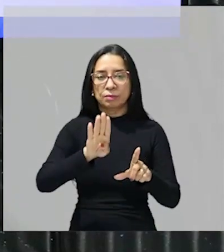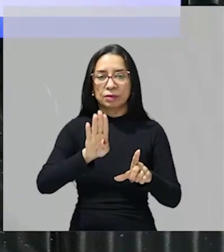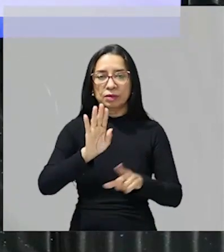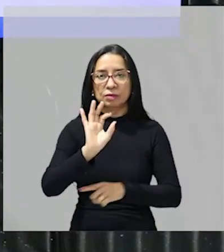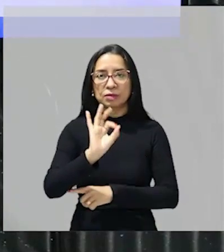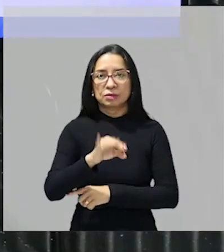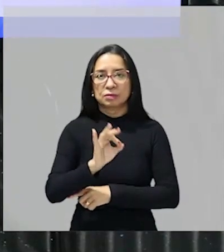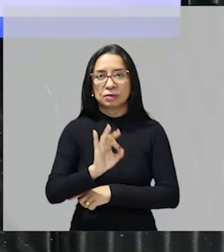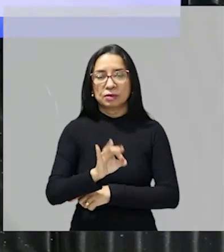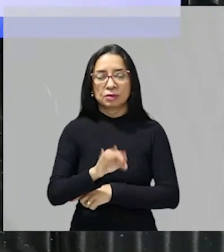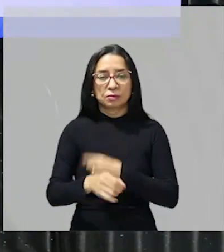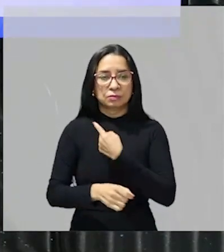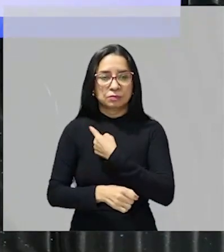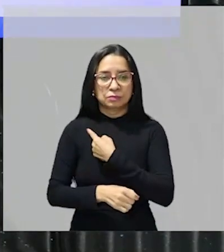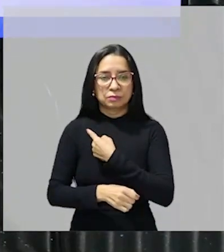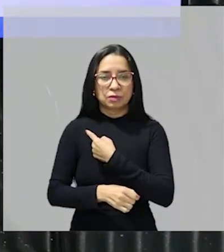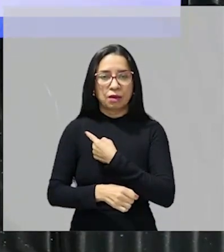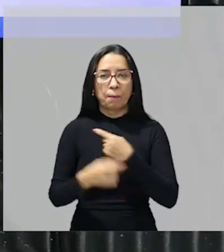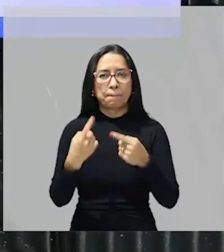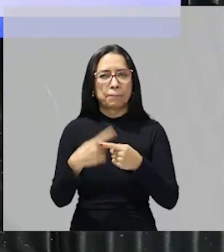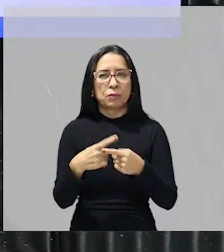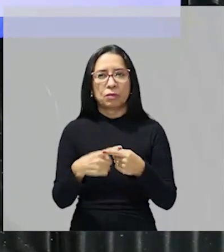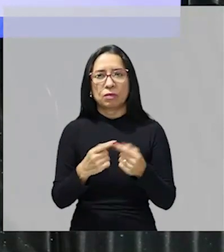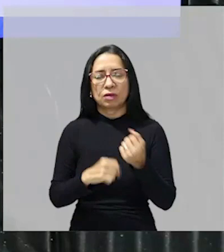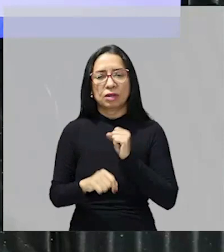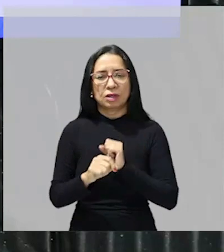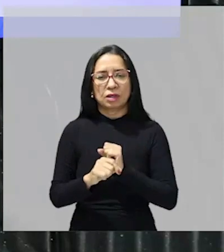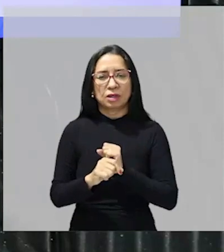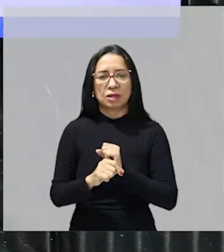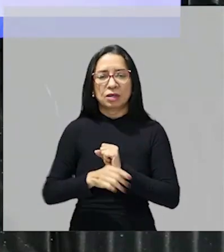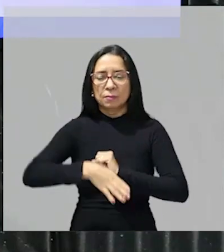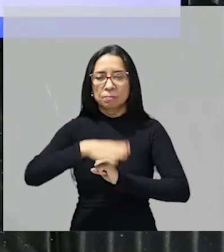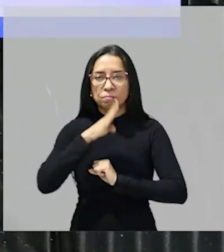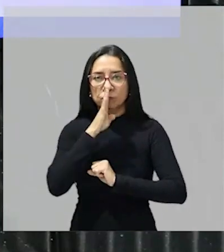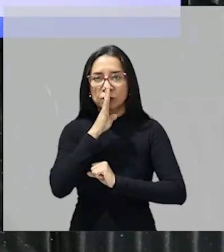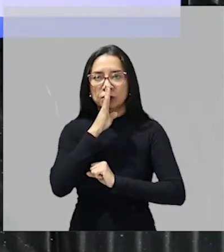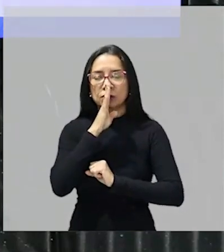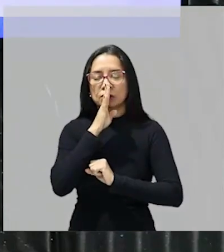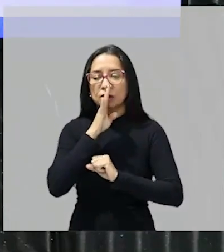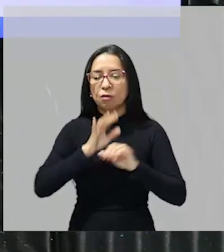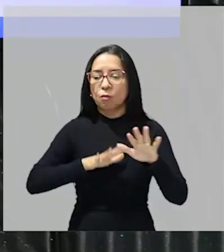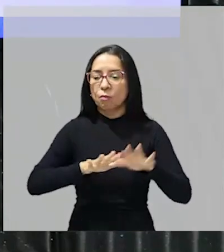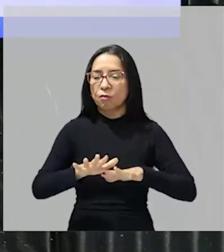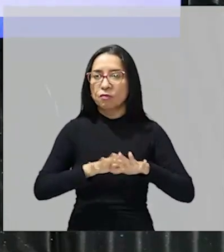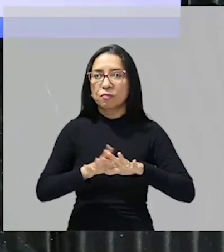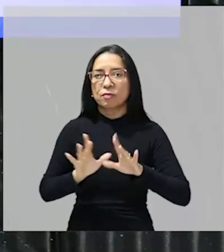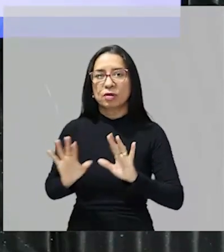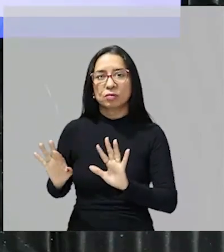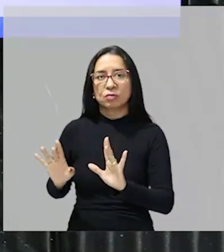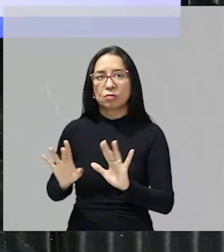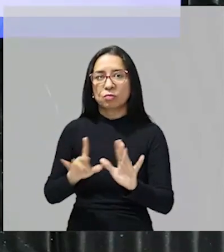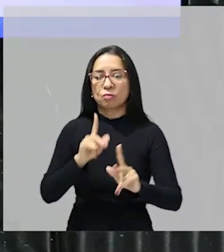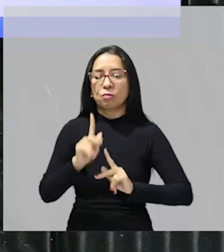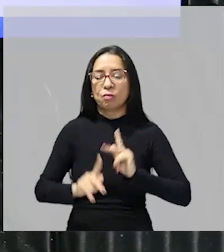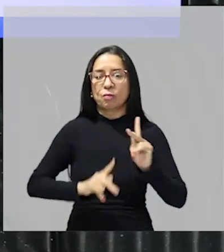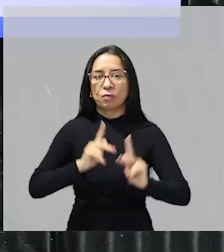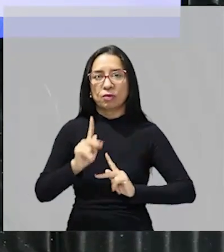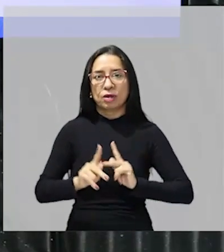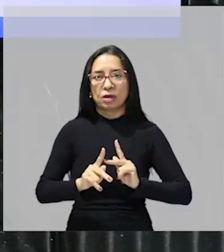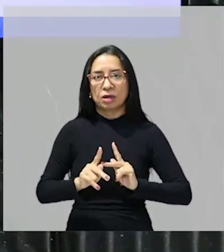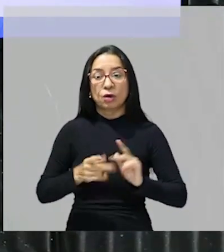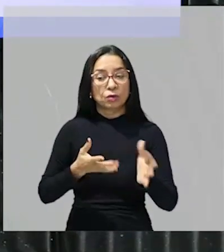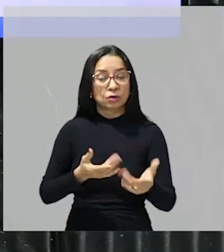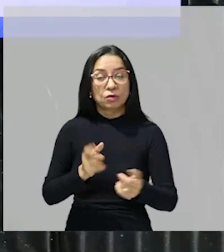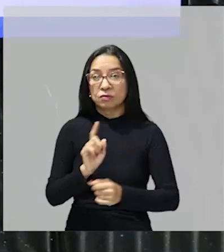movimento popular, né? Porque muito se quer calar do movimento popular, mas eles não, eles foram para cima, eles foram para